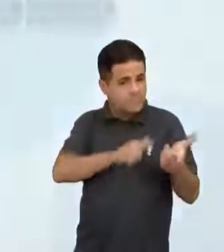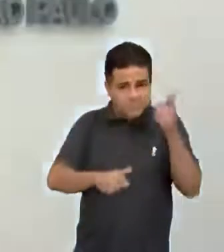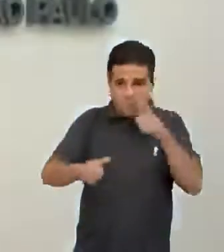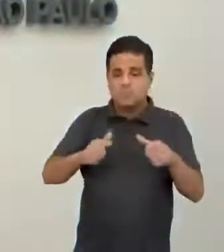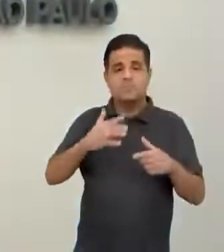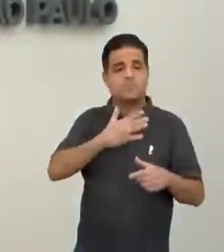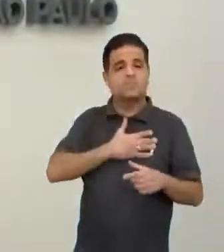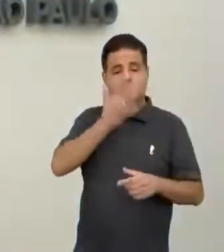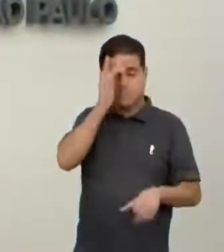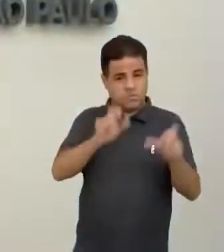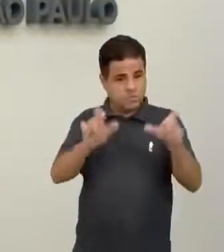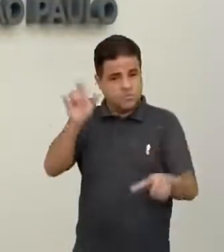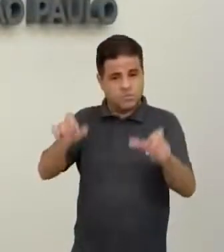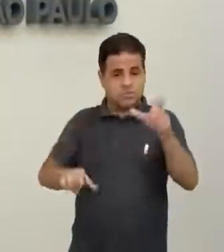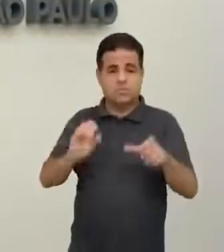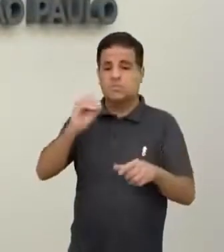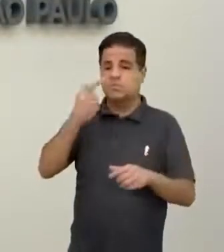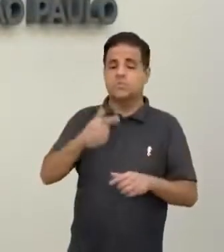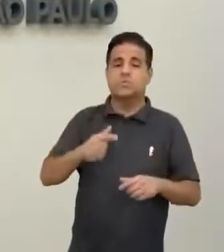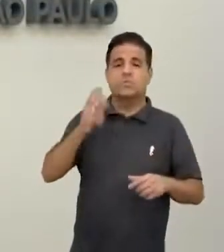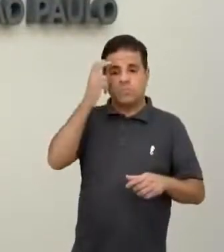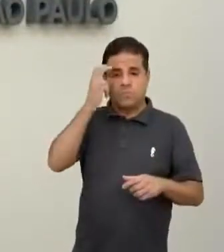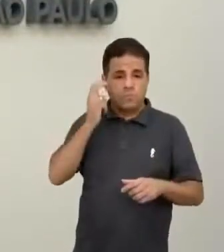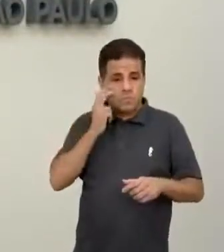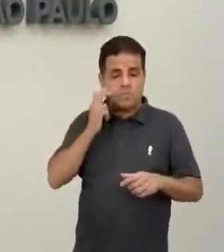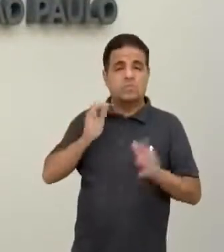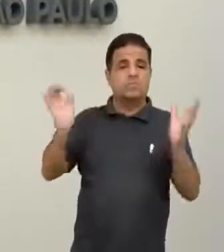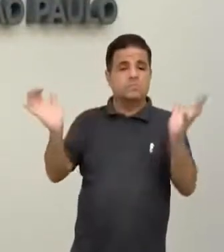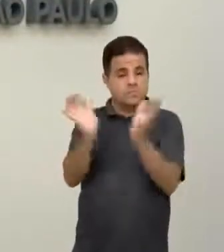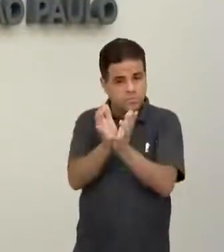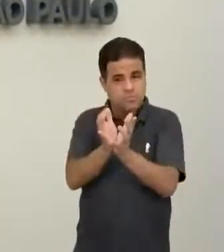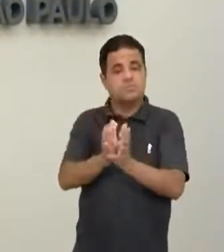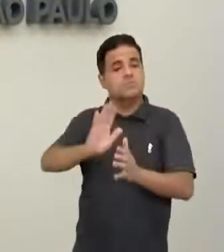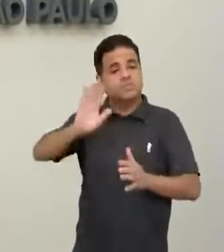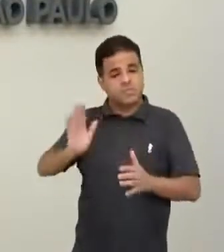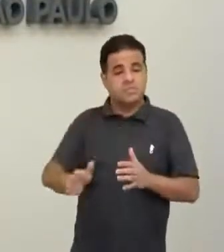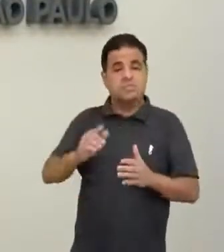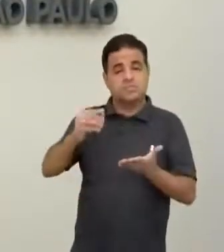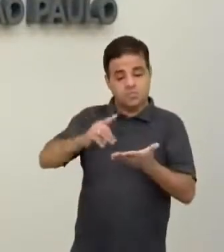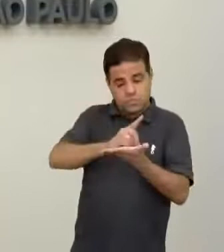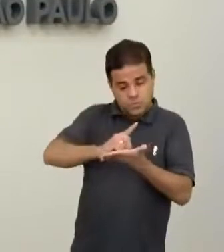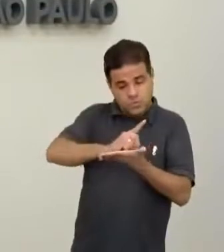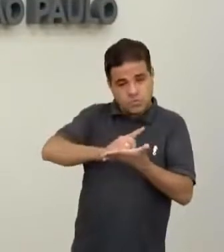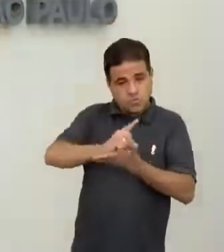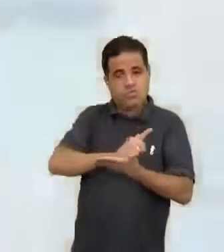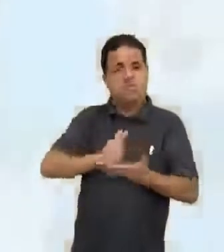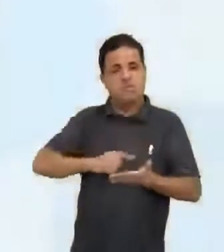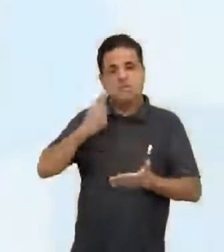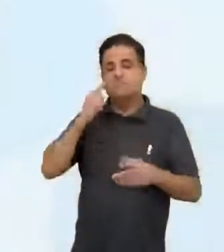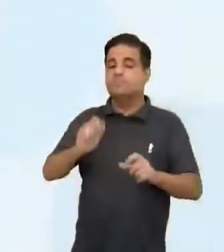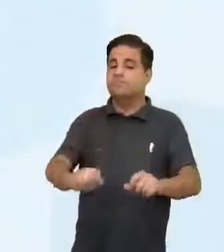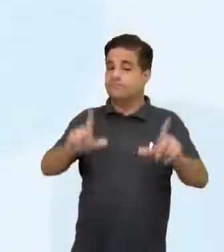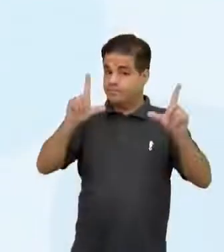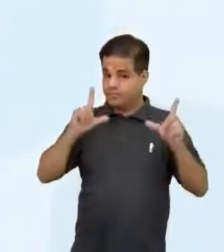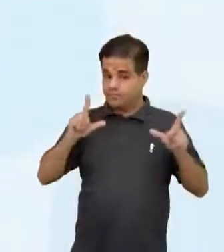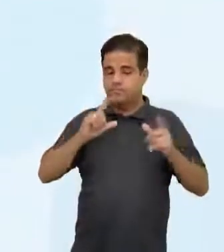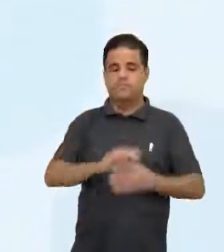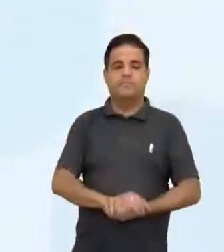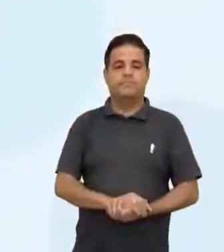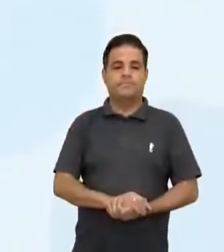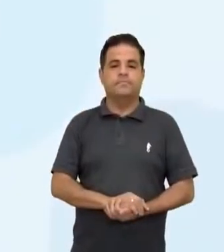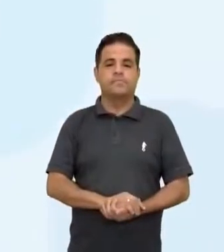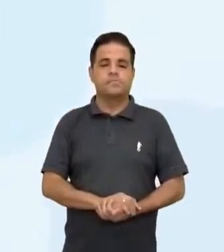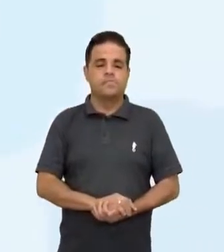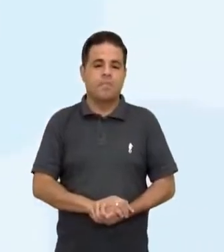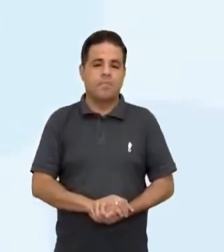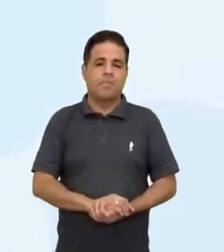por linguistas, tal, ou por uma cultura, por um povo, e que está nos dicionários. Pode voltar para a tela para eles. Olha lá.